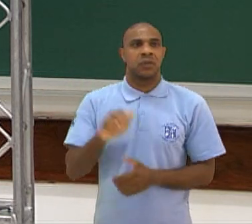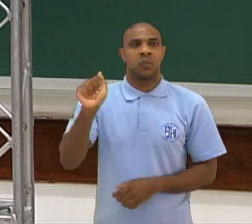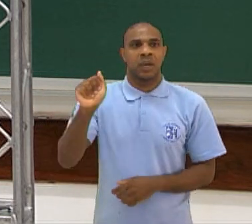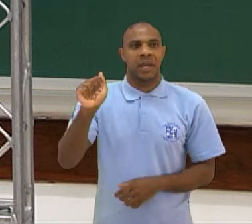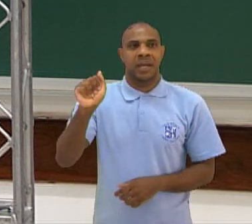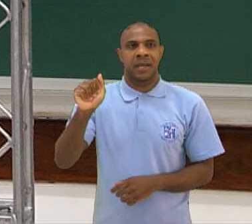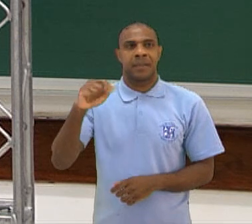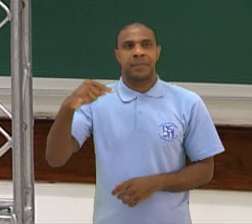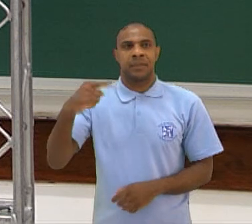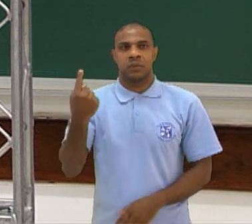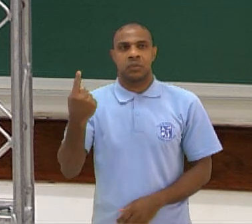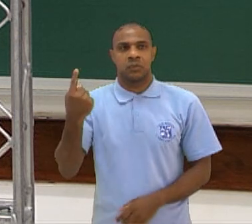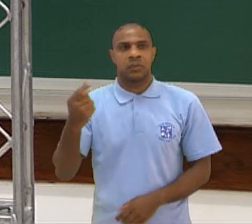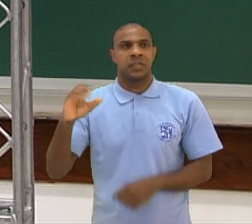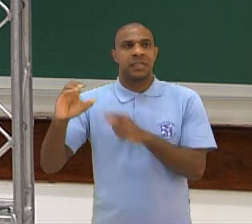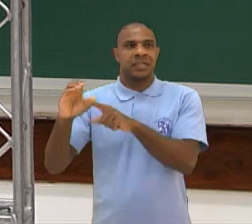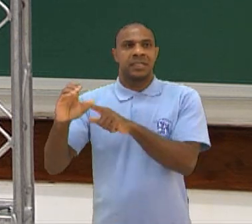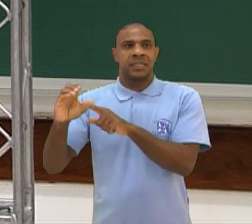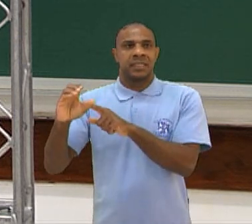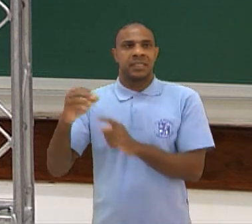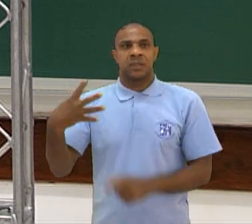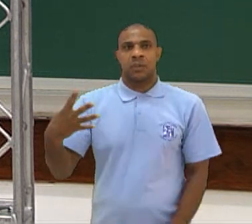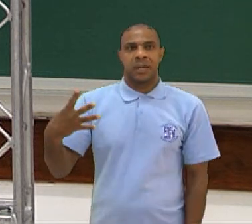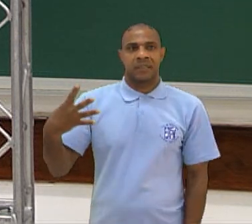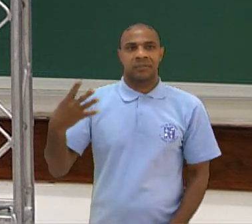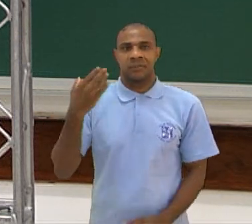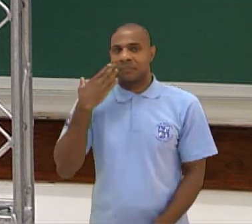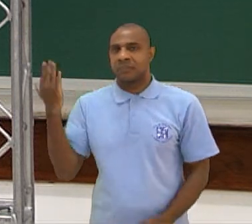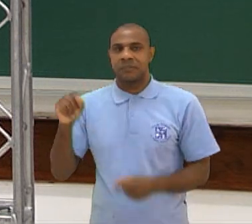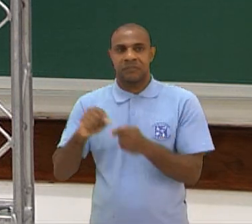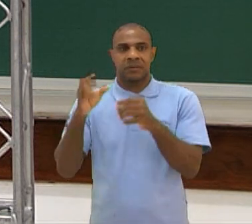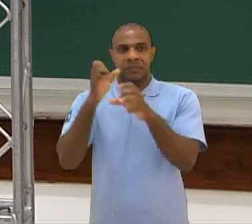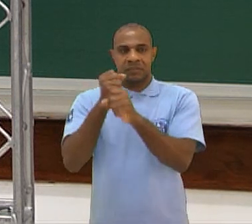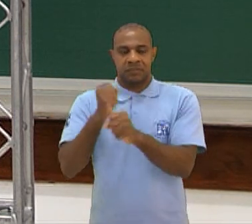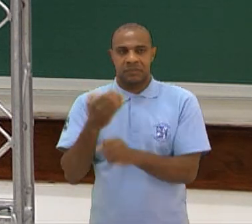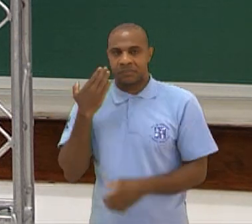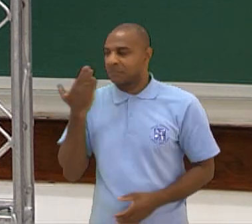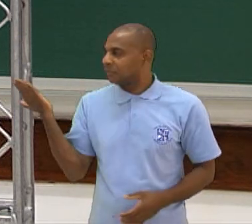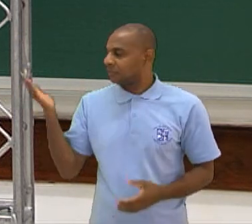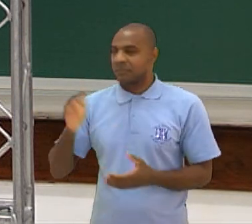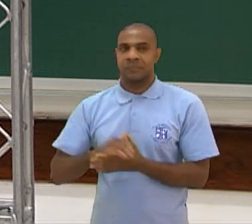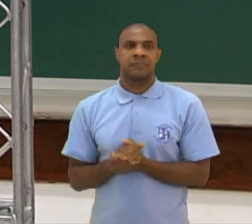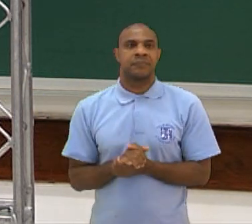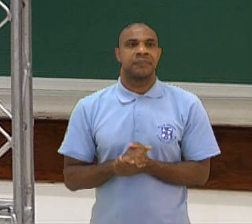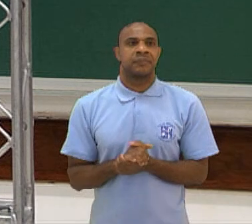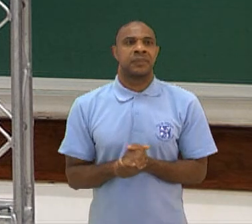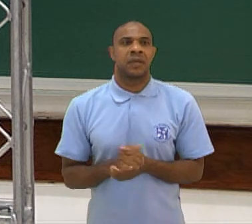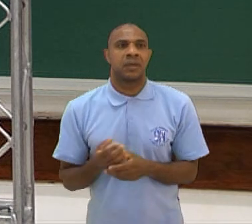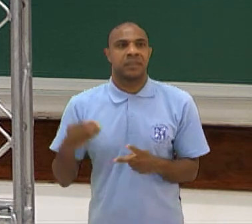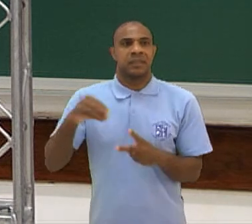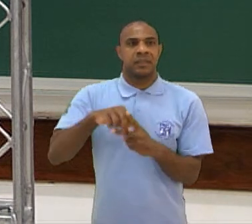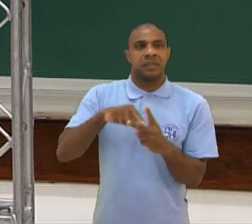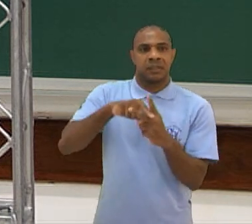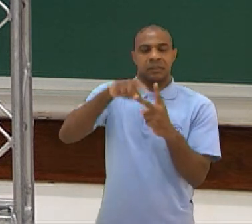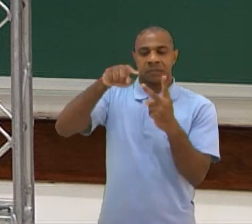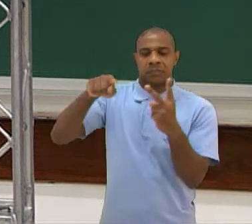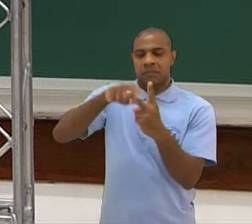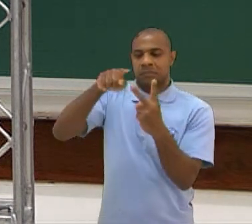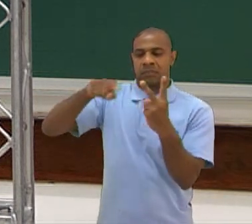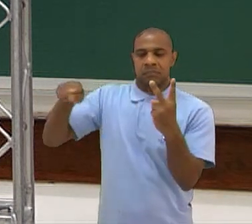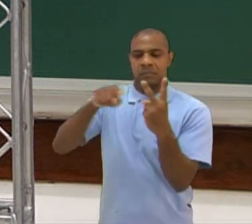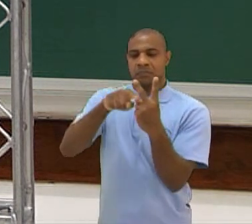sinal trocado, menos 2A. Igualei a 0 porque é a condição, tá certo? Condição para que seja possível. Então